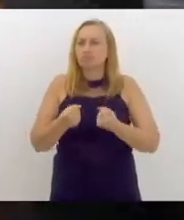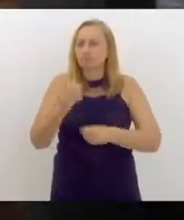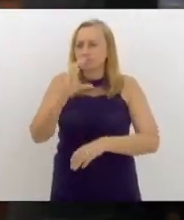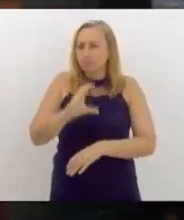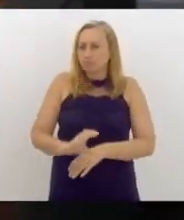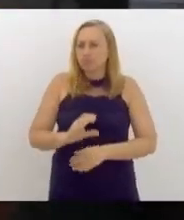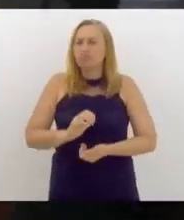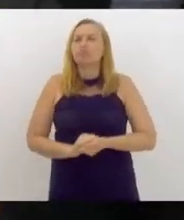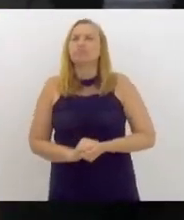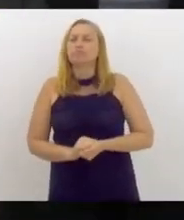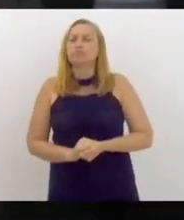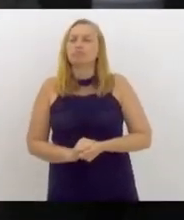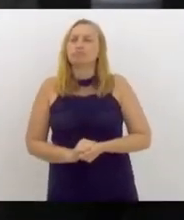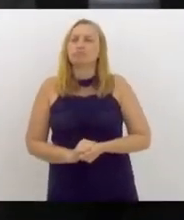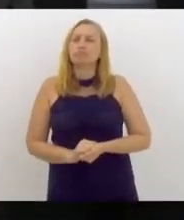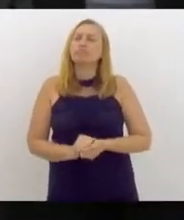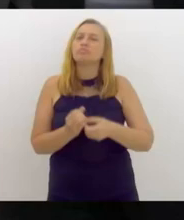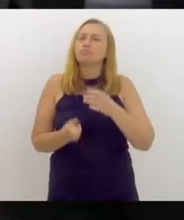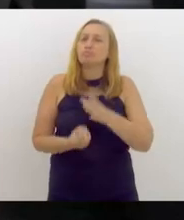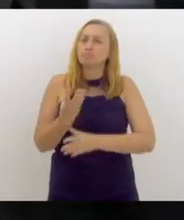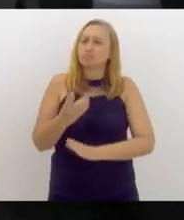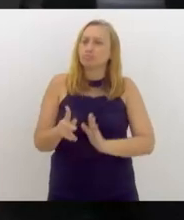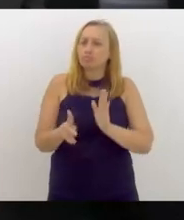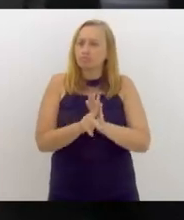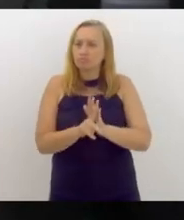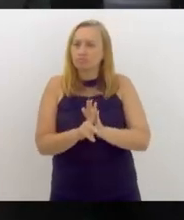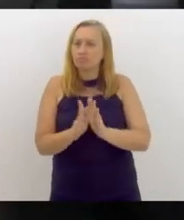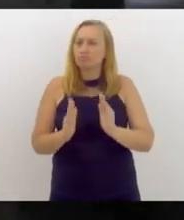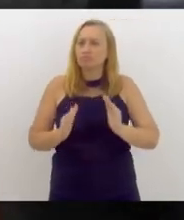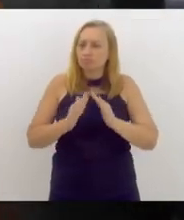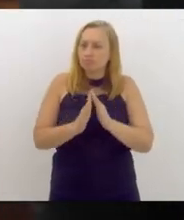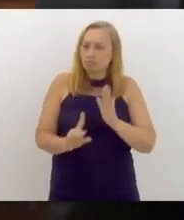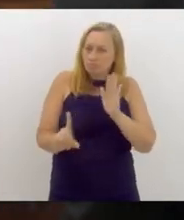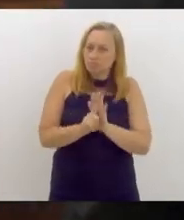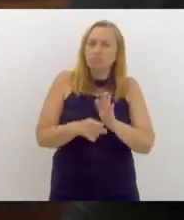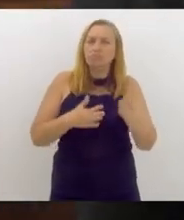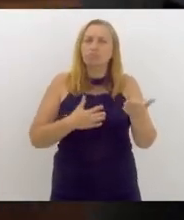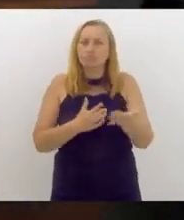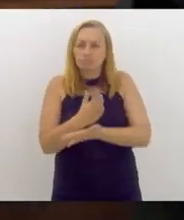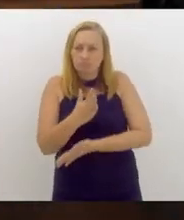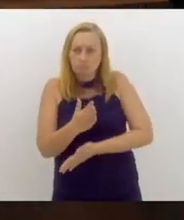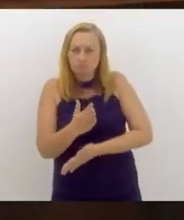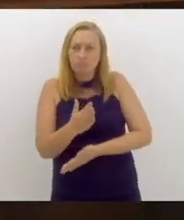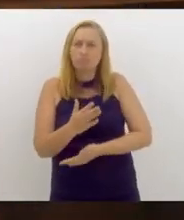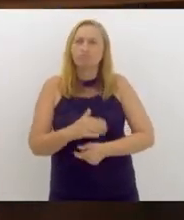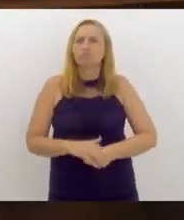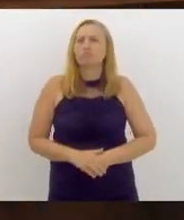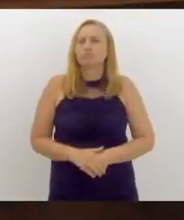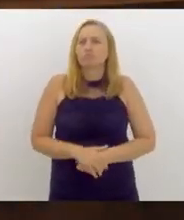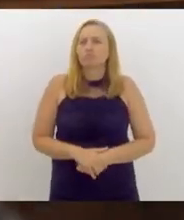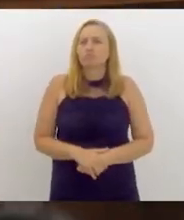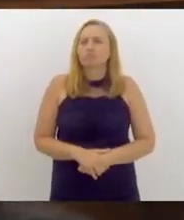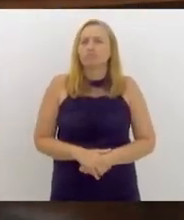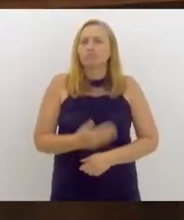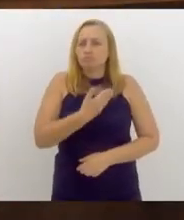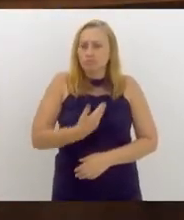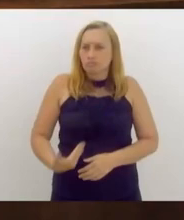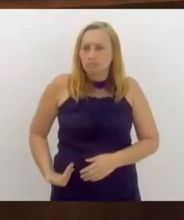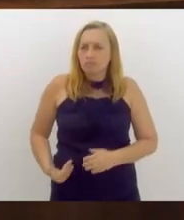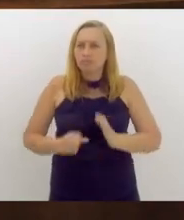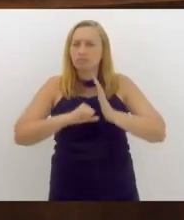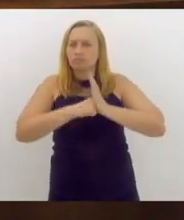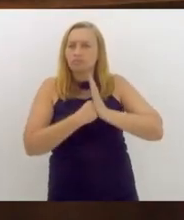Civil. Nós fizemos o projeto, a Casa Legislativa, essa casa aprovou, meus pares aprovaram, o governo